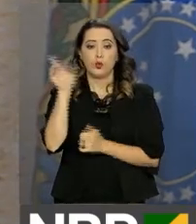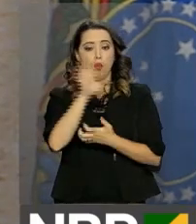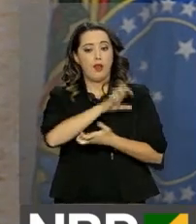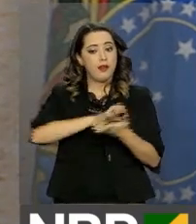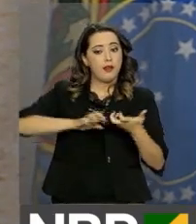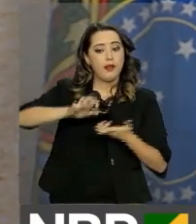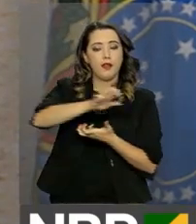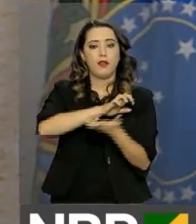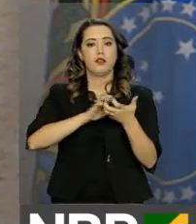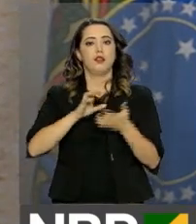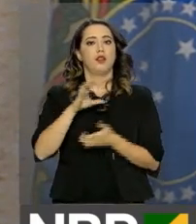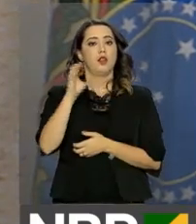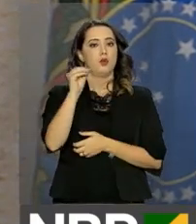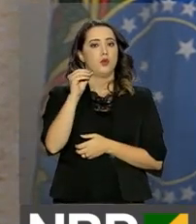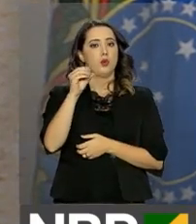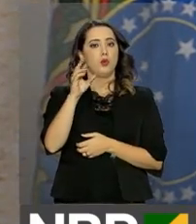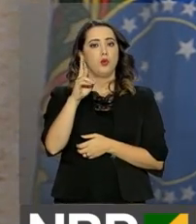Silva,